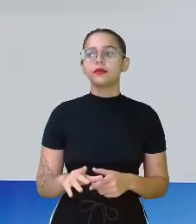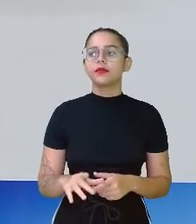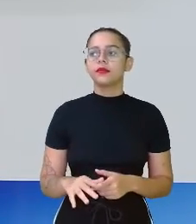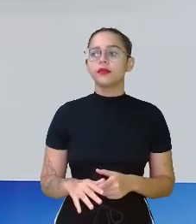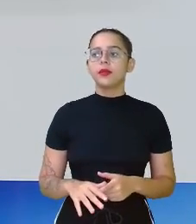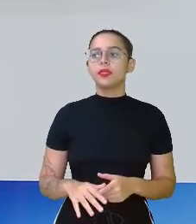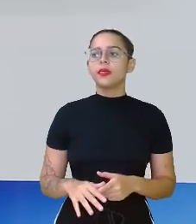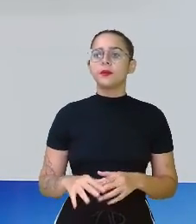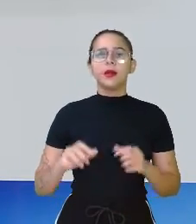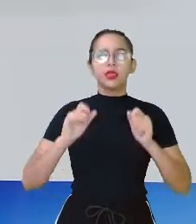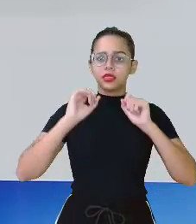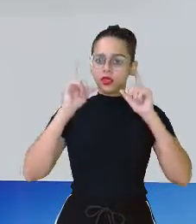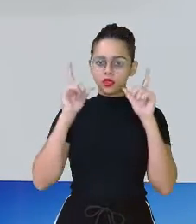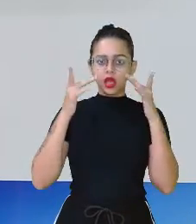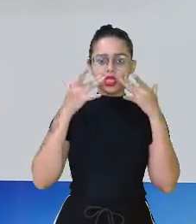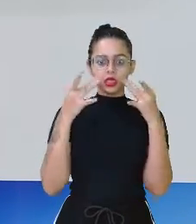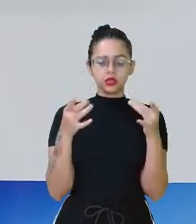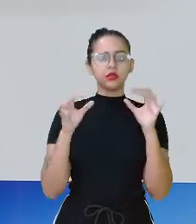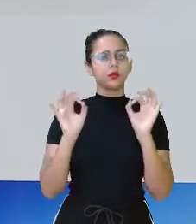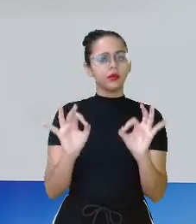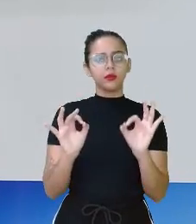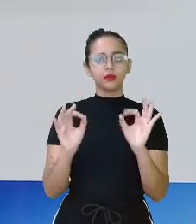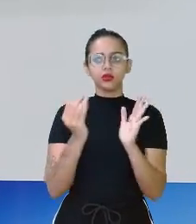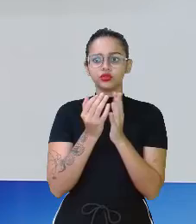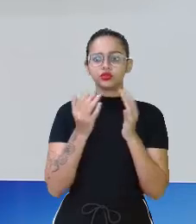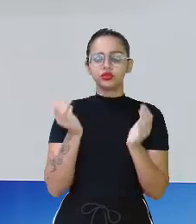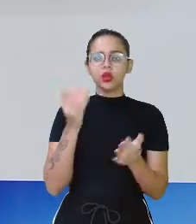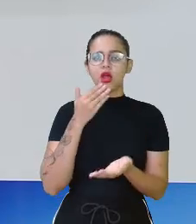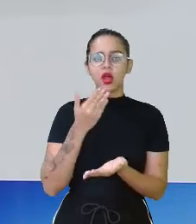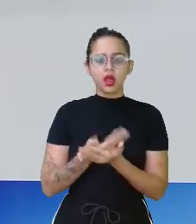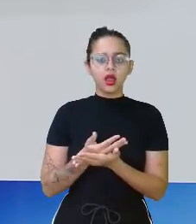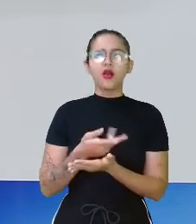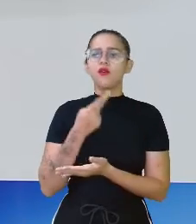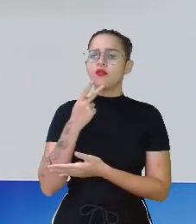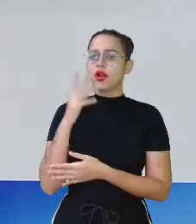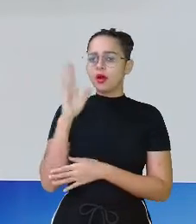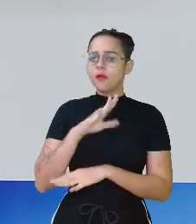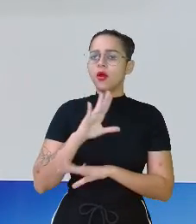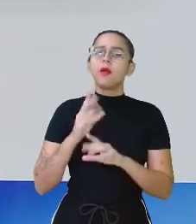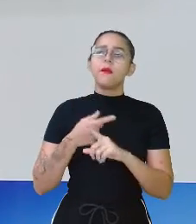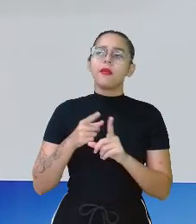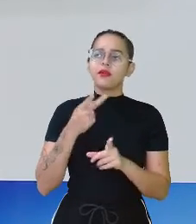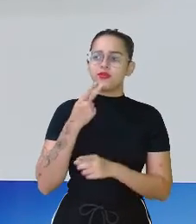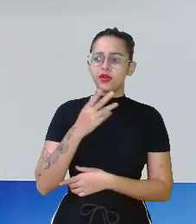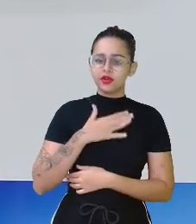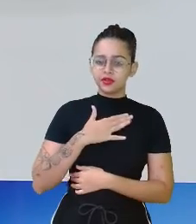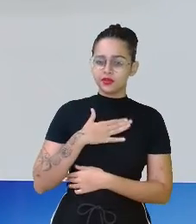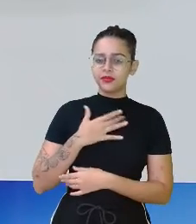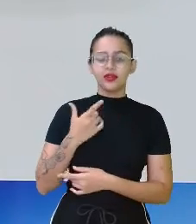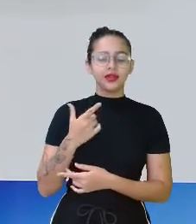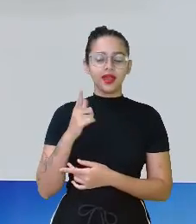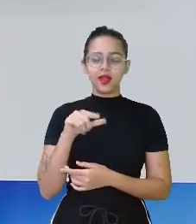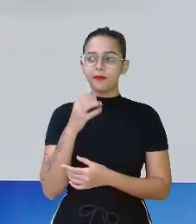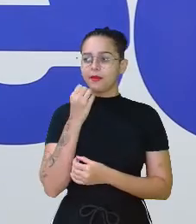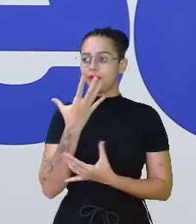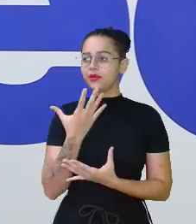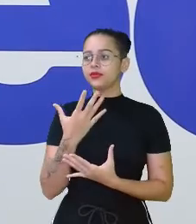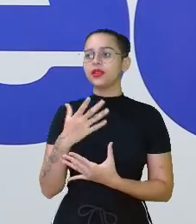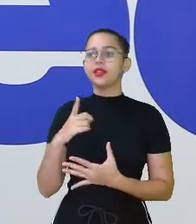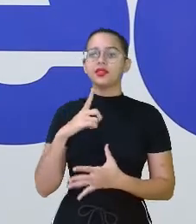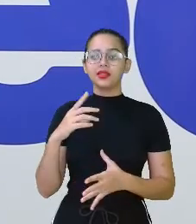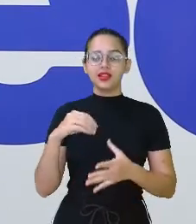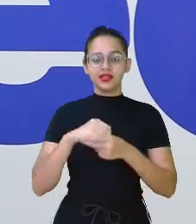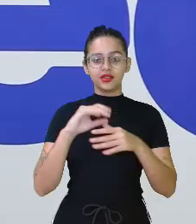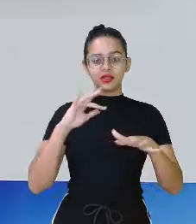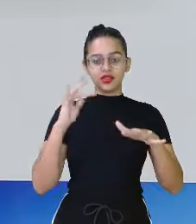chamar atenção mesmo, para chocar e, né? Falem mal, mas falem de mim. Isso. E isso era bom. É estar na mídia, né?